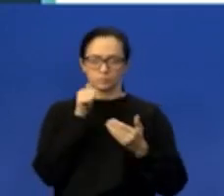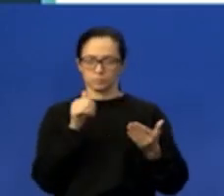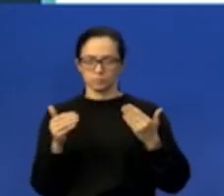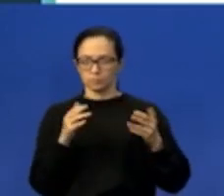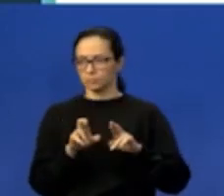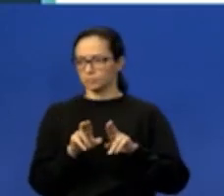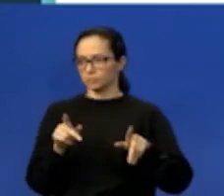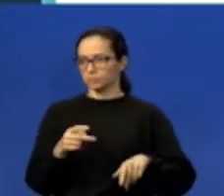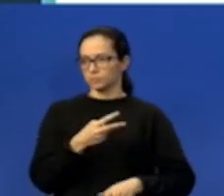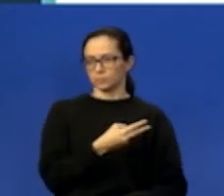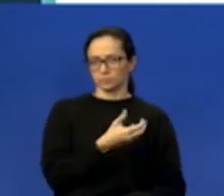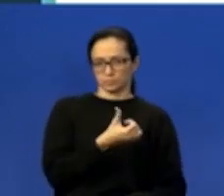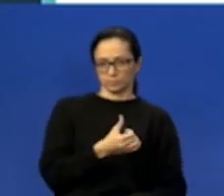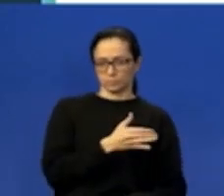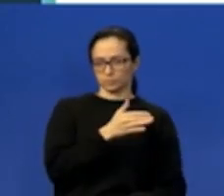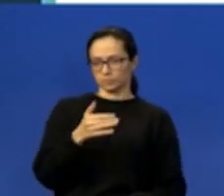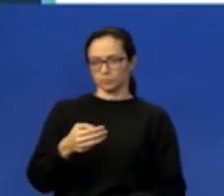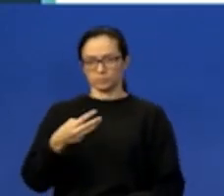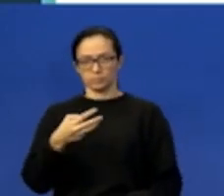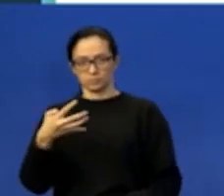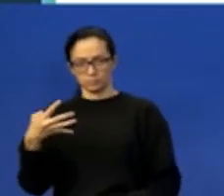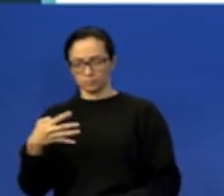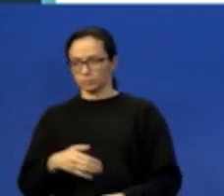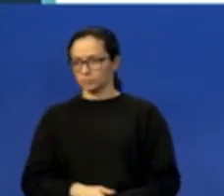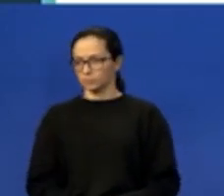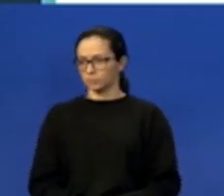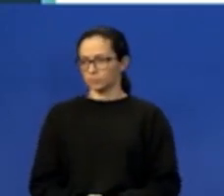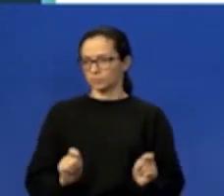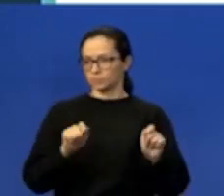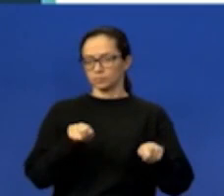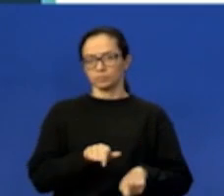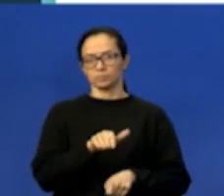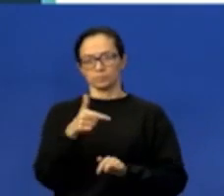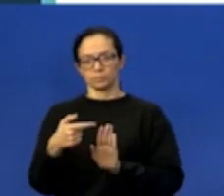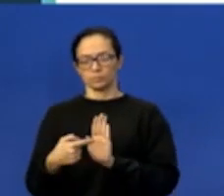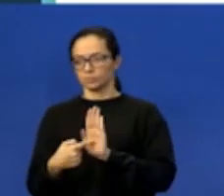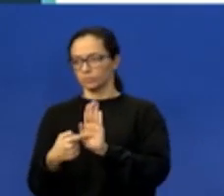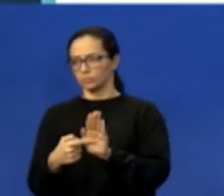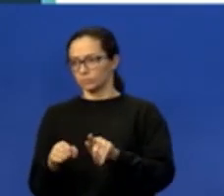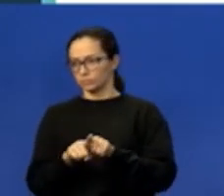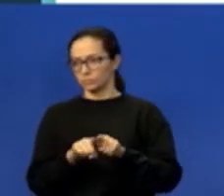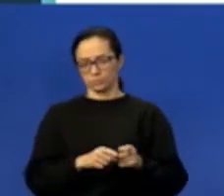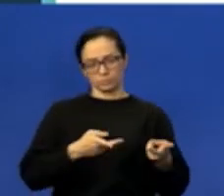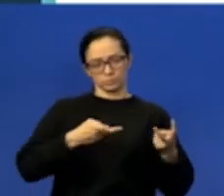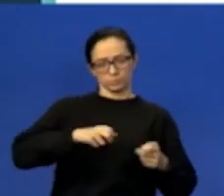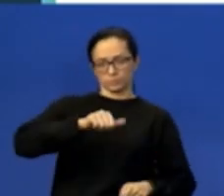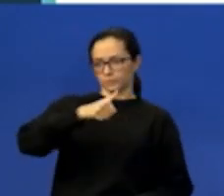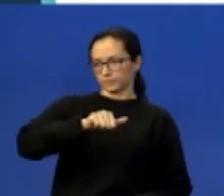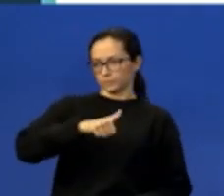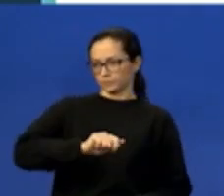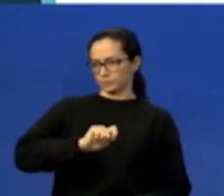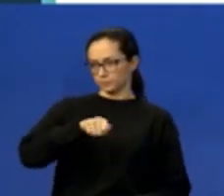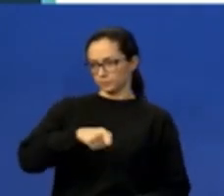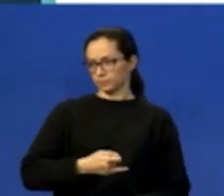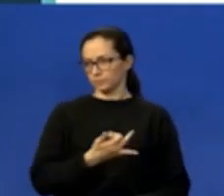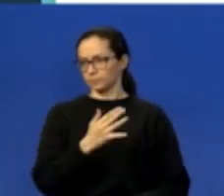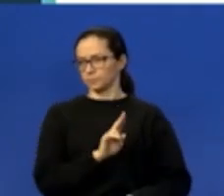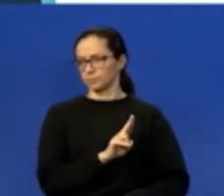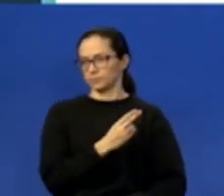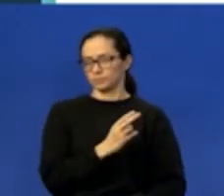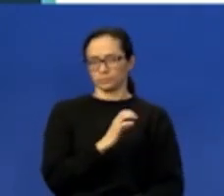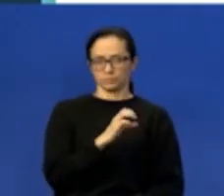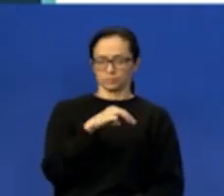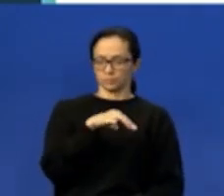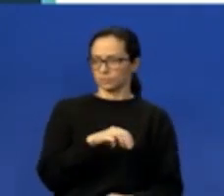de 26 a 34. E nós também temos uma outra característica que pode ser avaliada, que é a concentração da hemoglobina